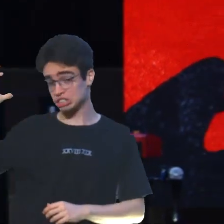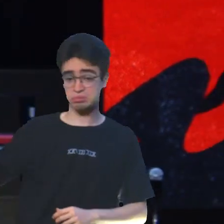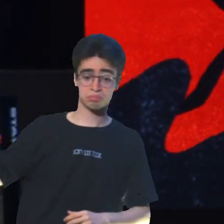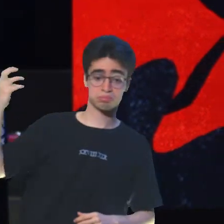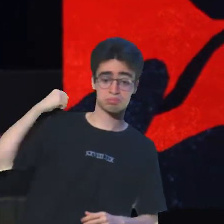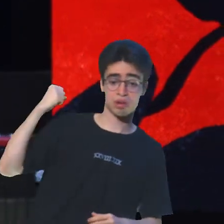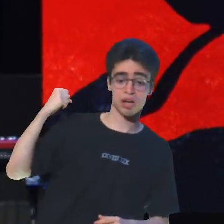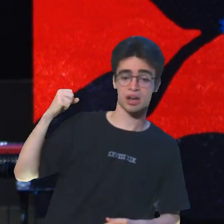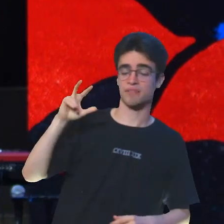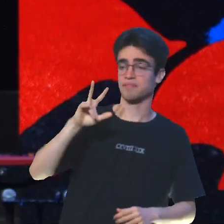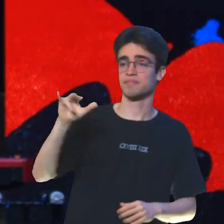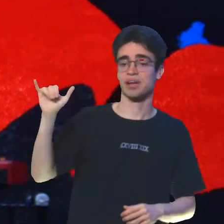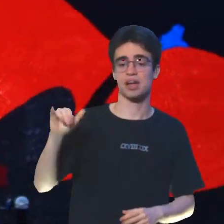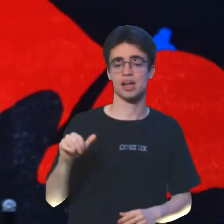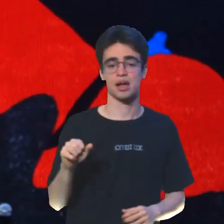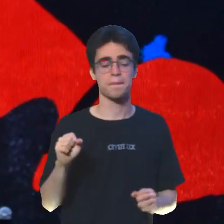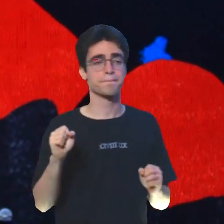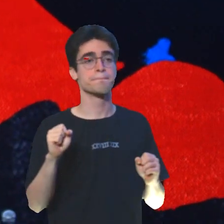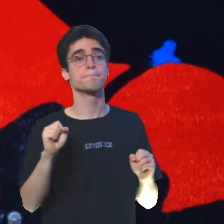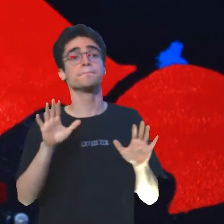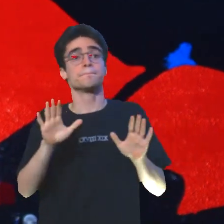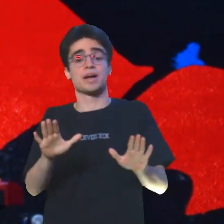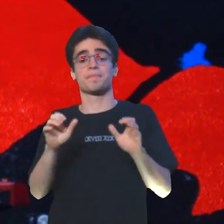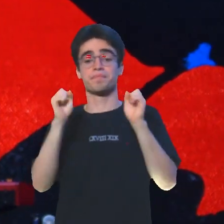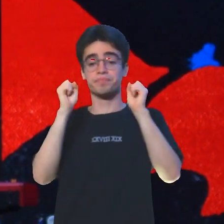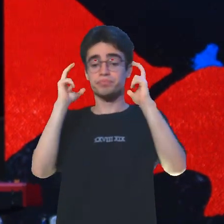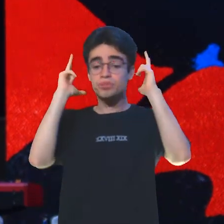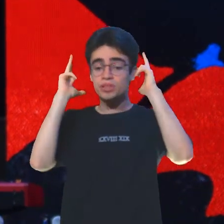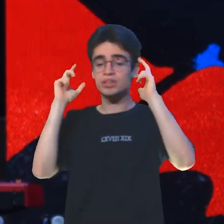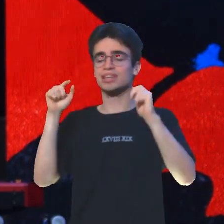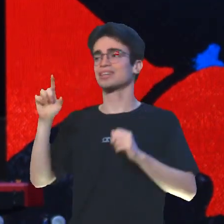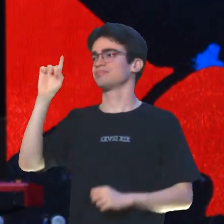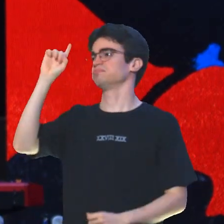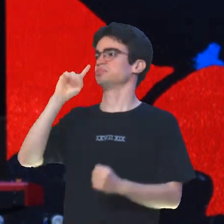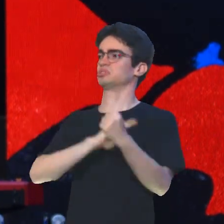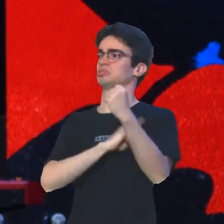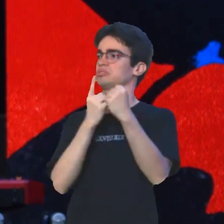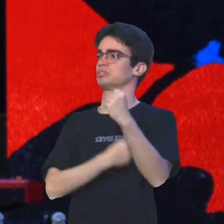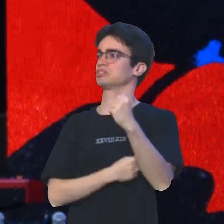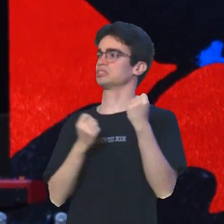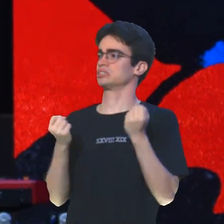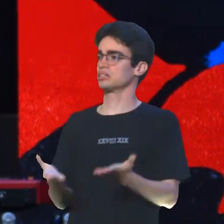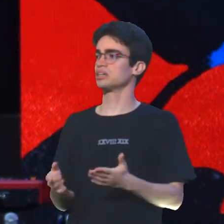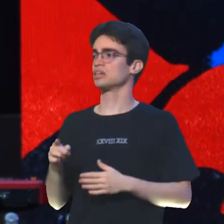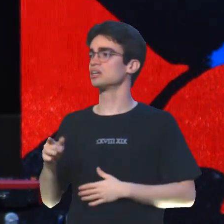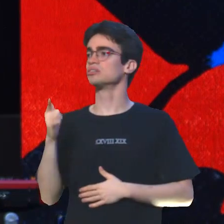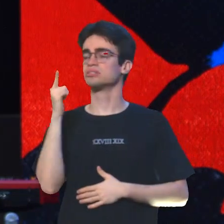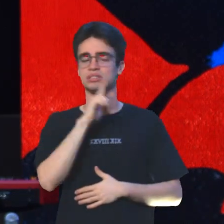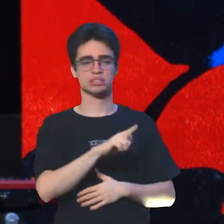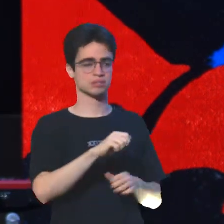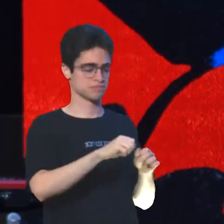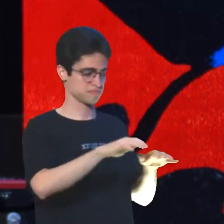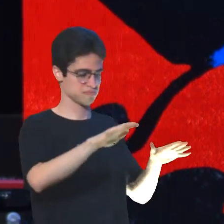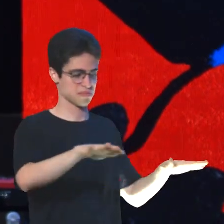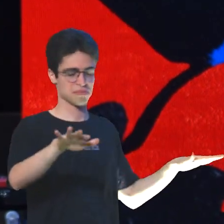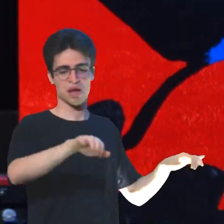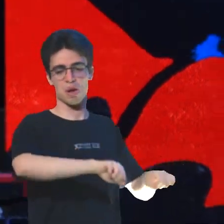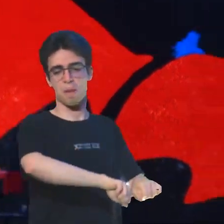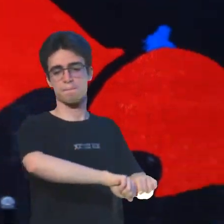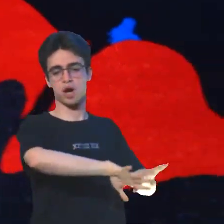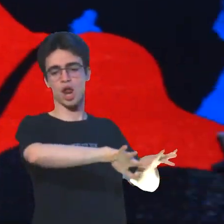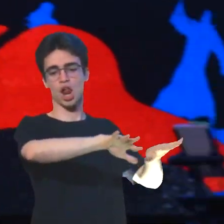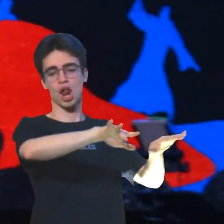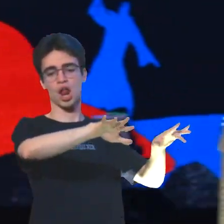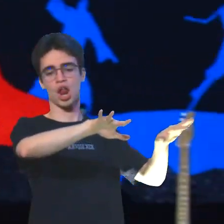gente. E Moisés, na autoridade de Deus, abre aquele mar e todos passam por